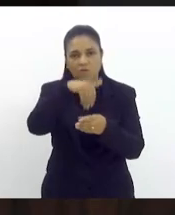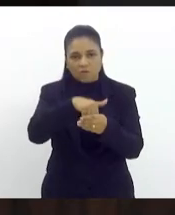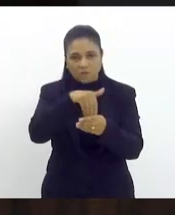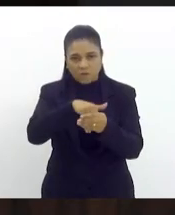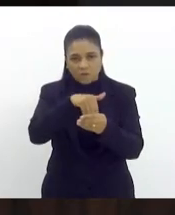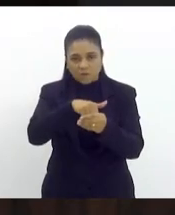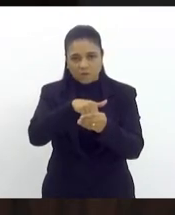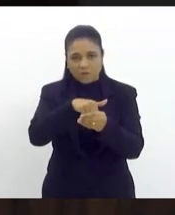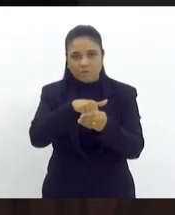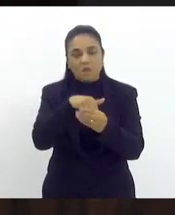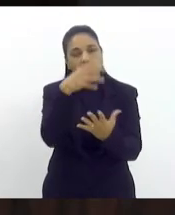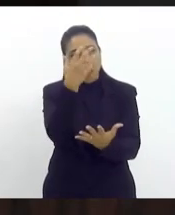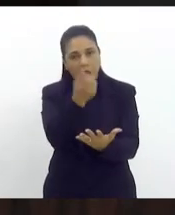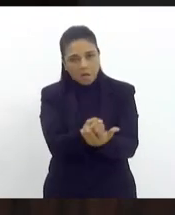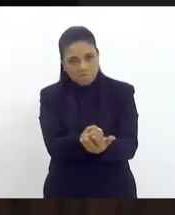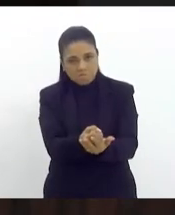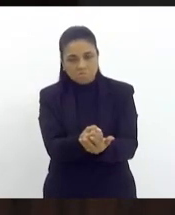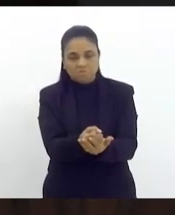senhores